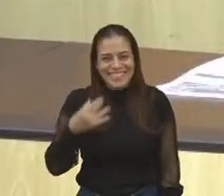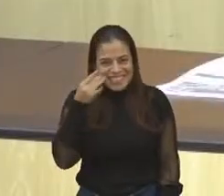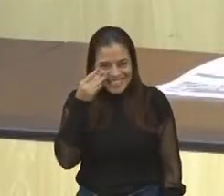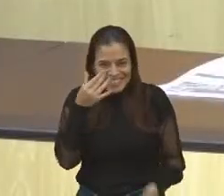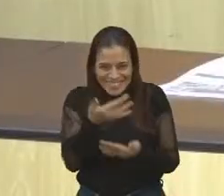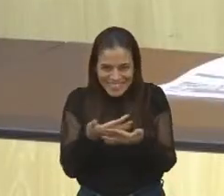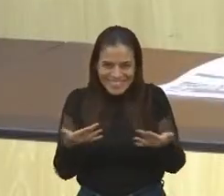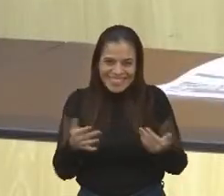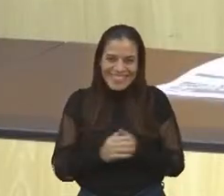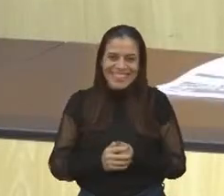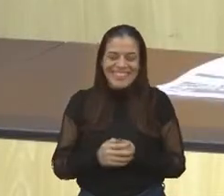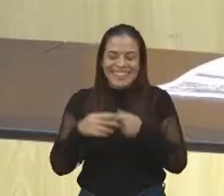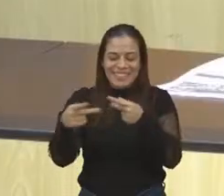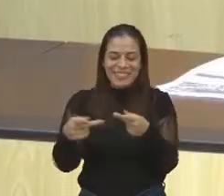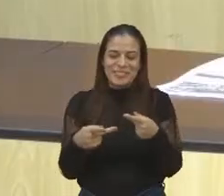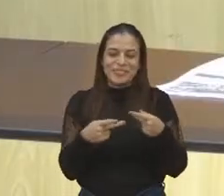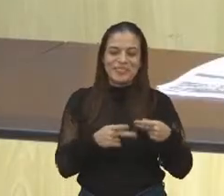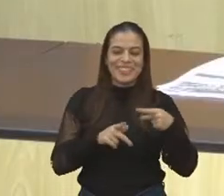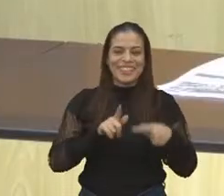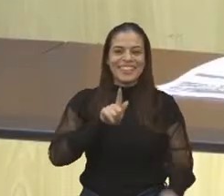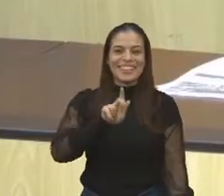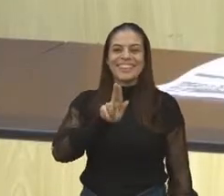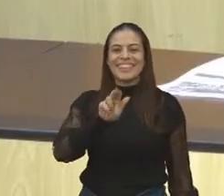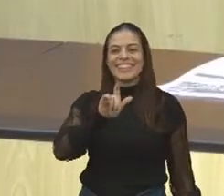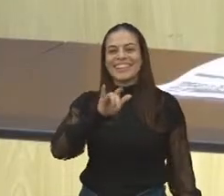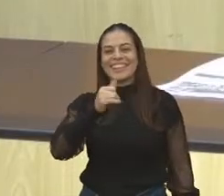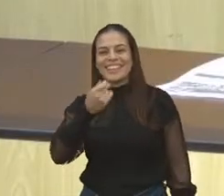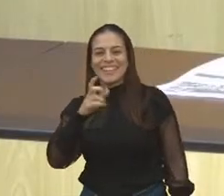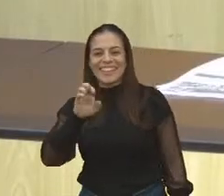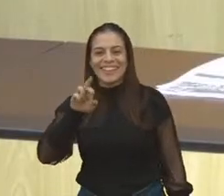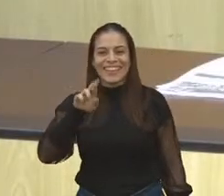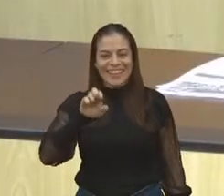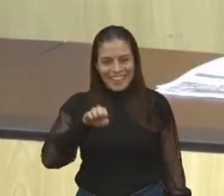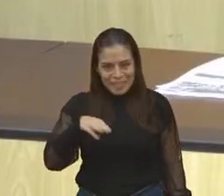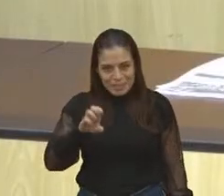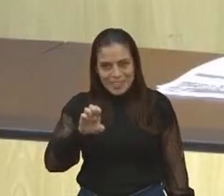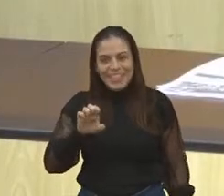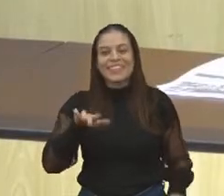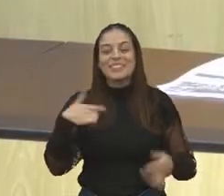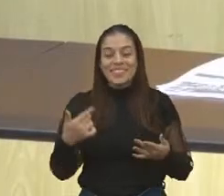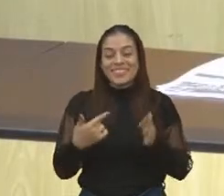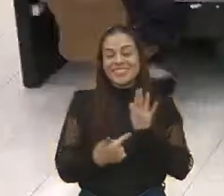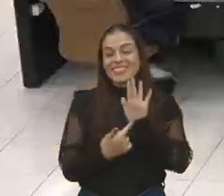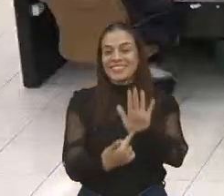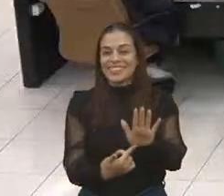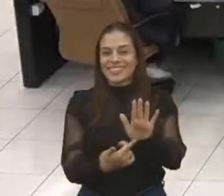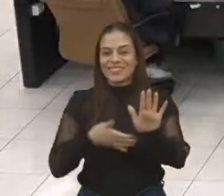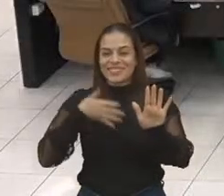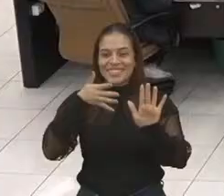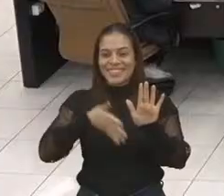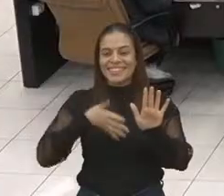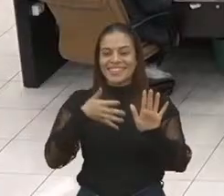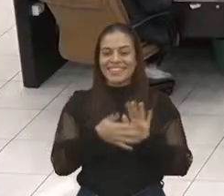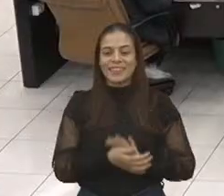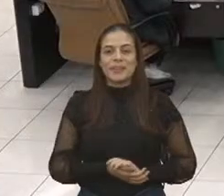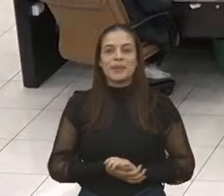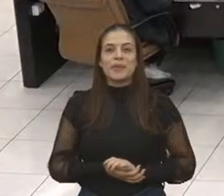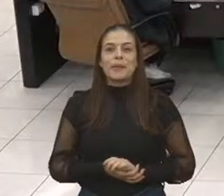momento o senhor Guilherme Seixas Mendonça para fazer a sua apresentação. Senhor, fique à vontade.